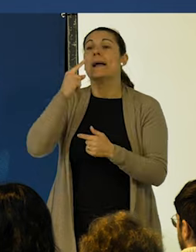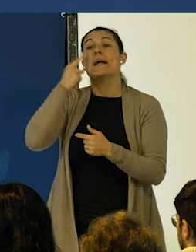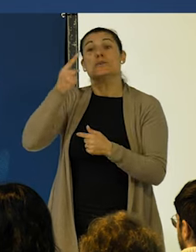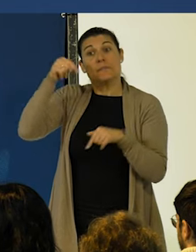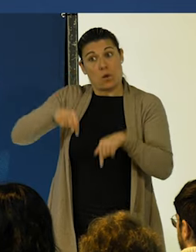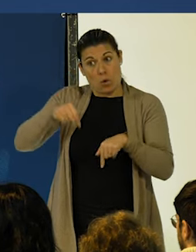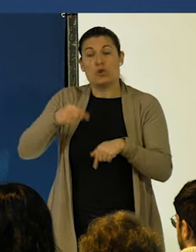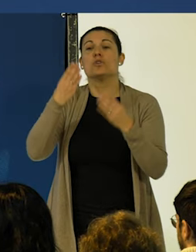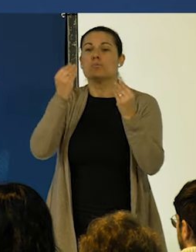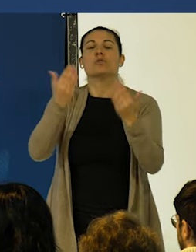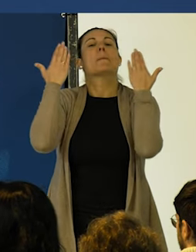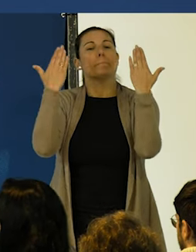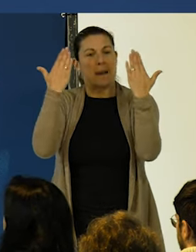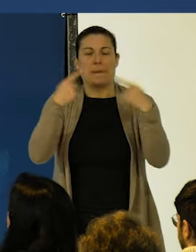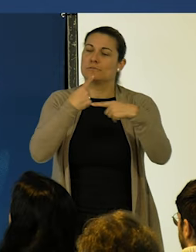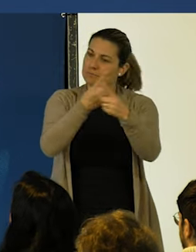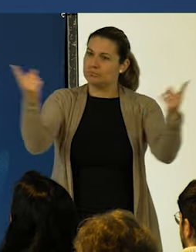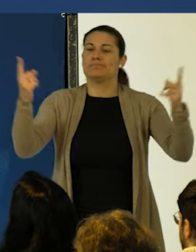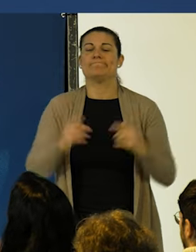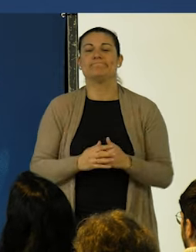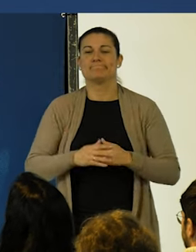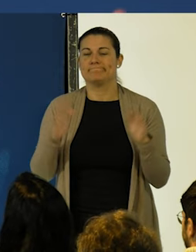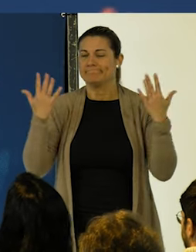hoje, muitos parabéns.